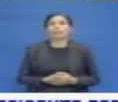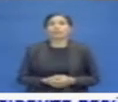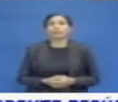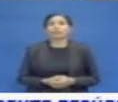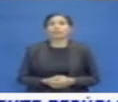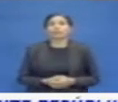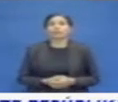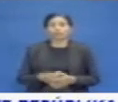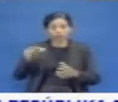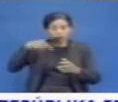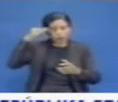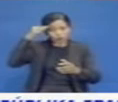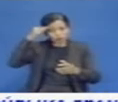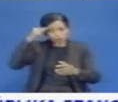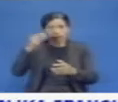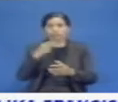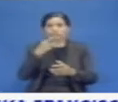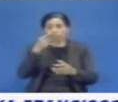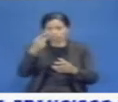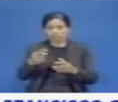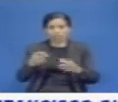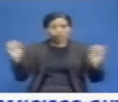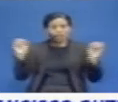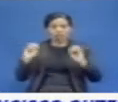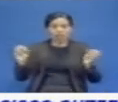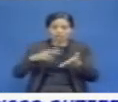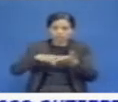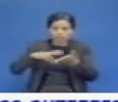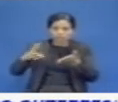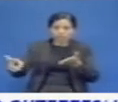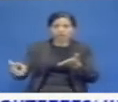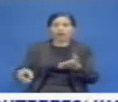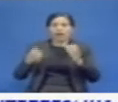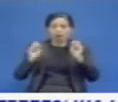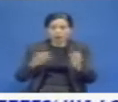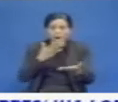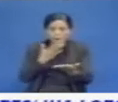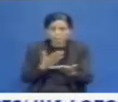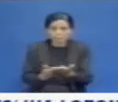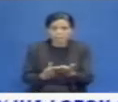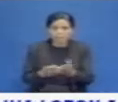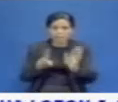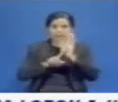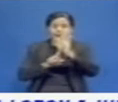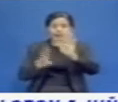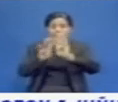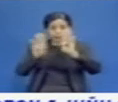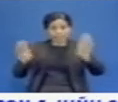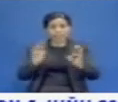considera governação anterior la consegue resistir bens no móveis durante transferência e